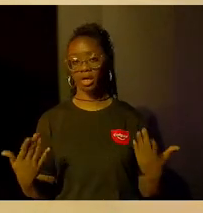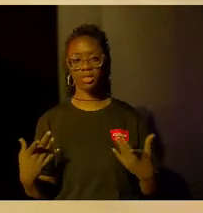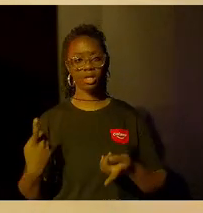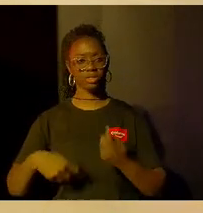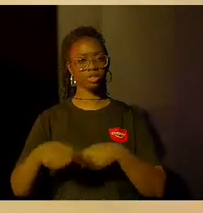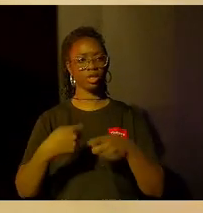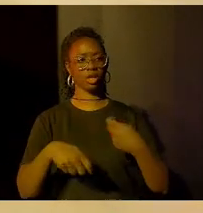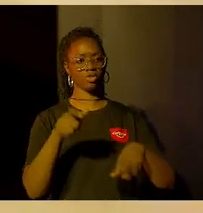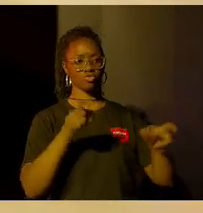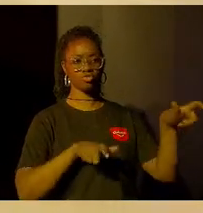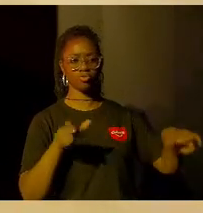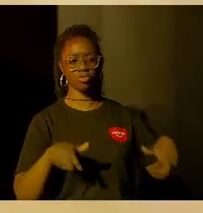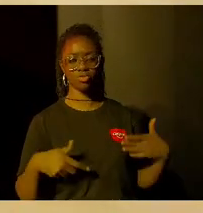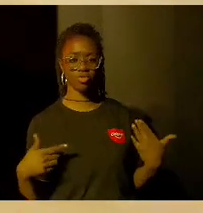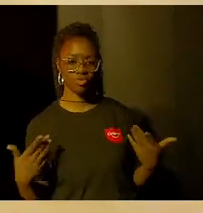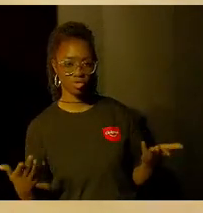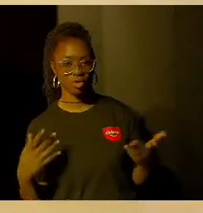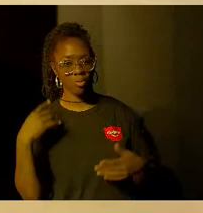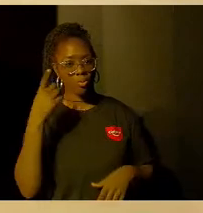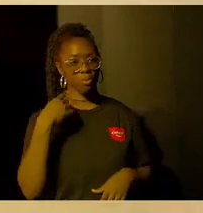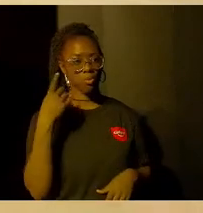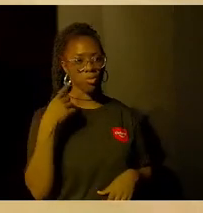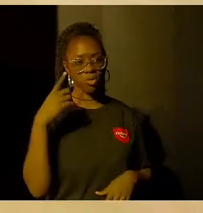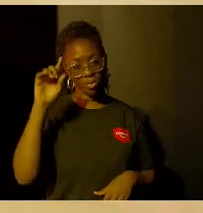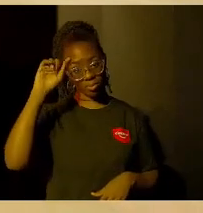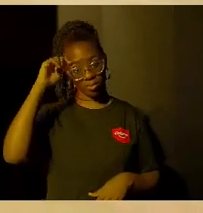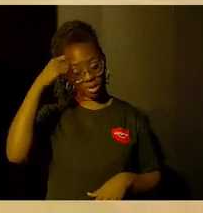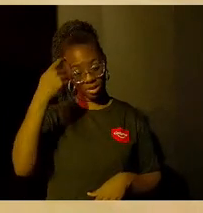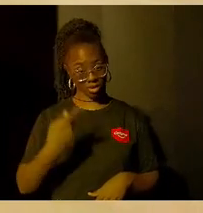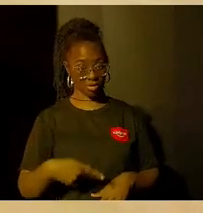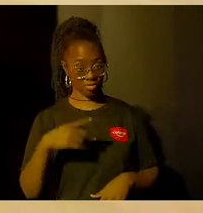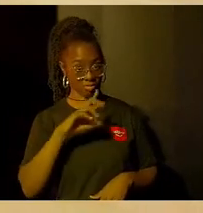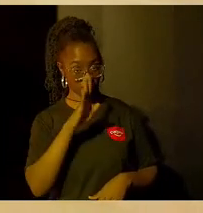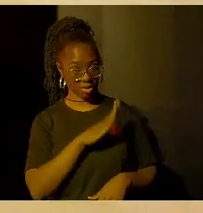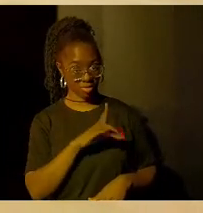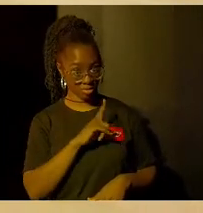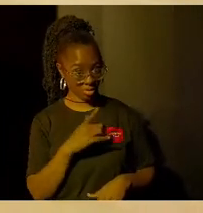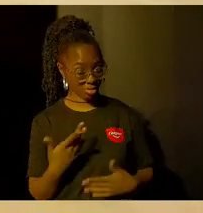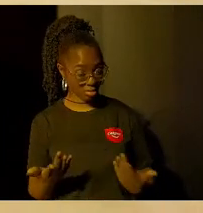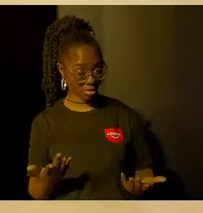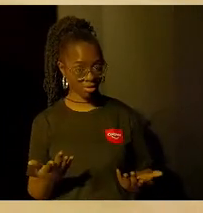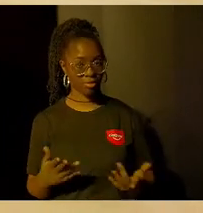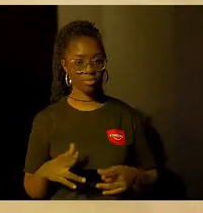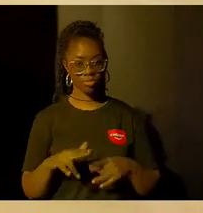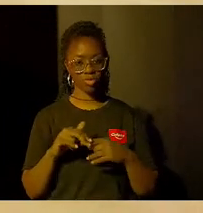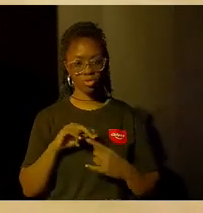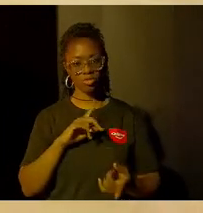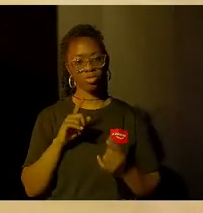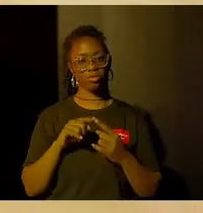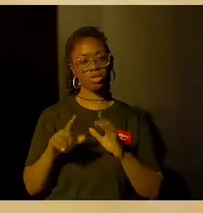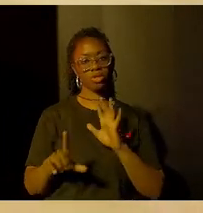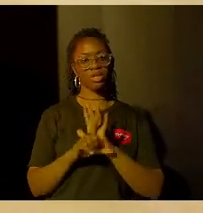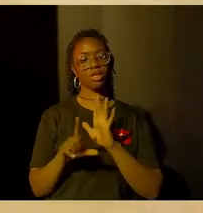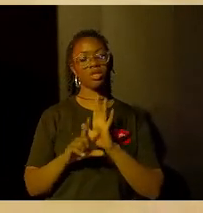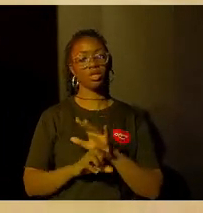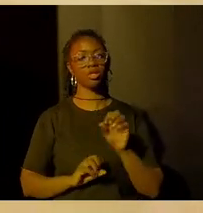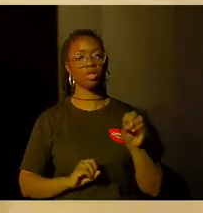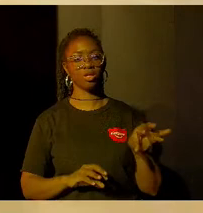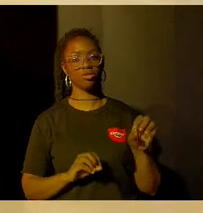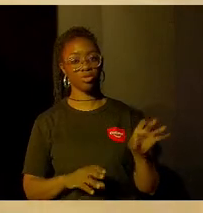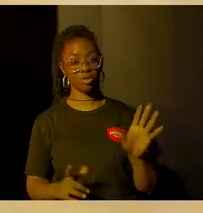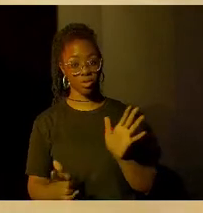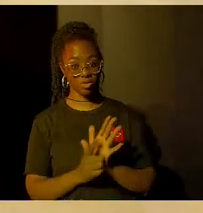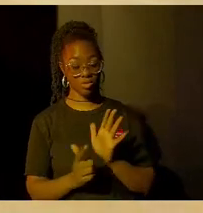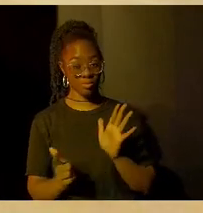administradoras no Brasil Cadê as advogadas pretas no Brasil porque isso é um reflexo de uma lei da educação que disse